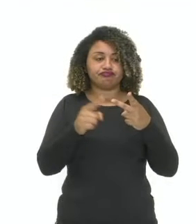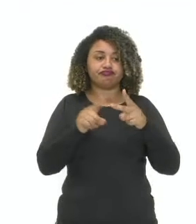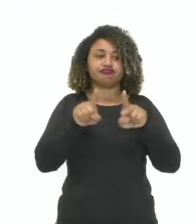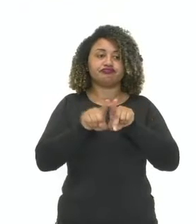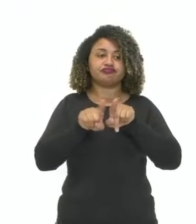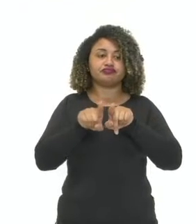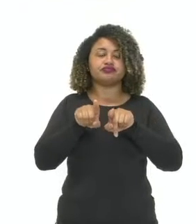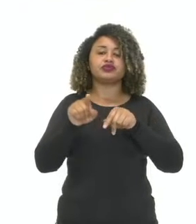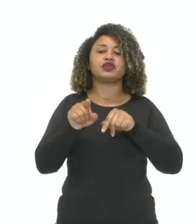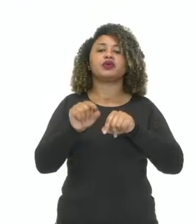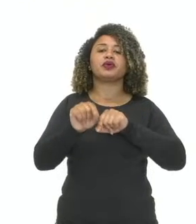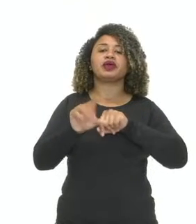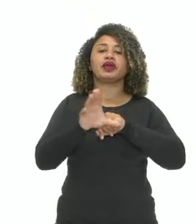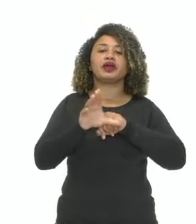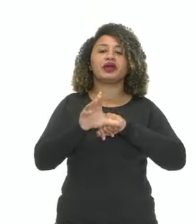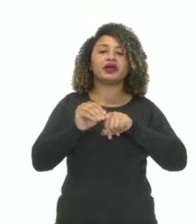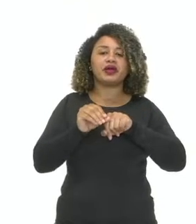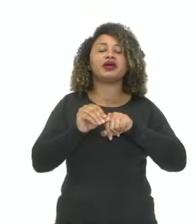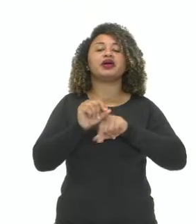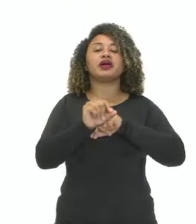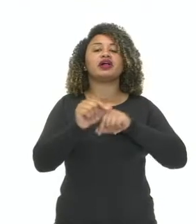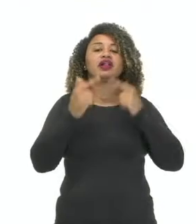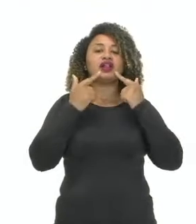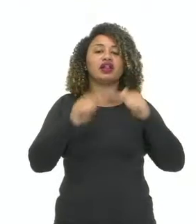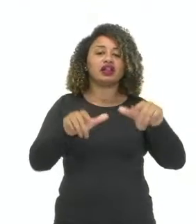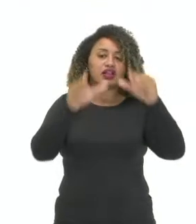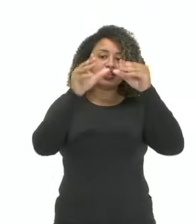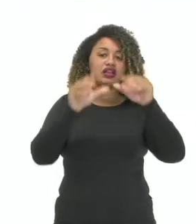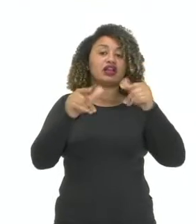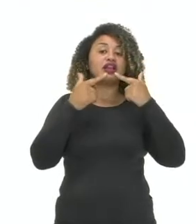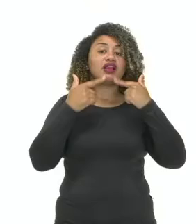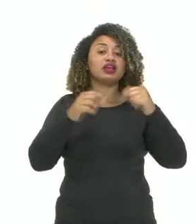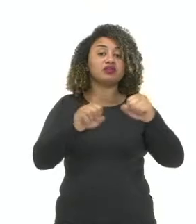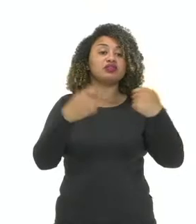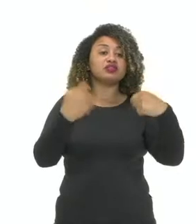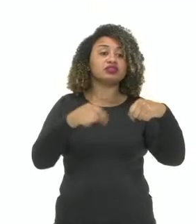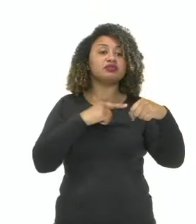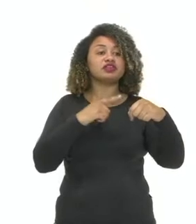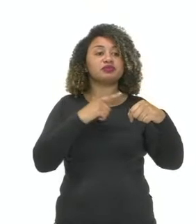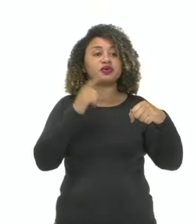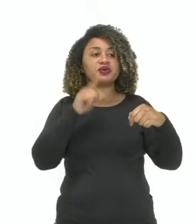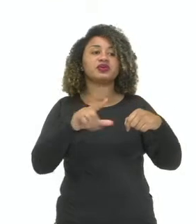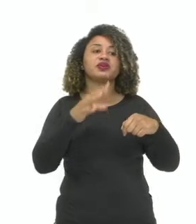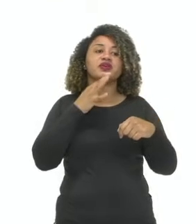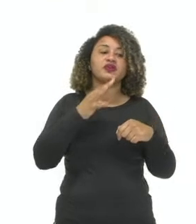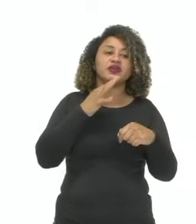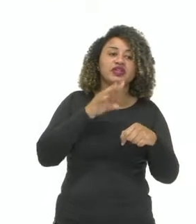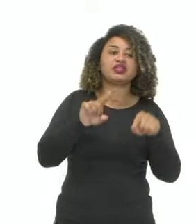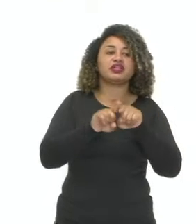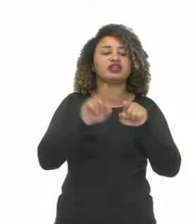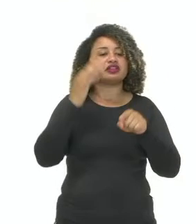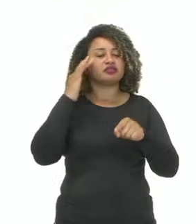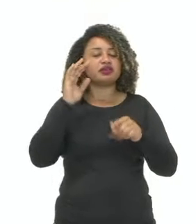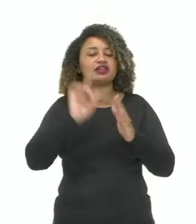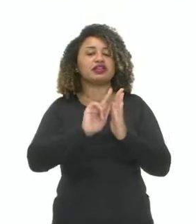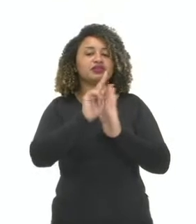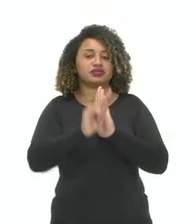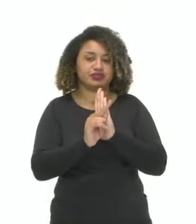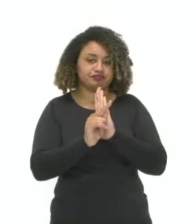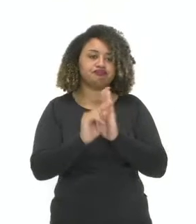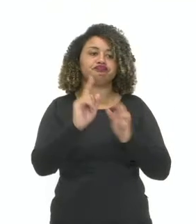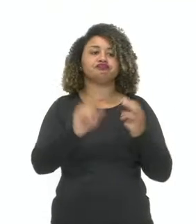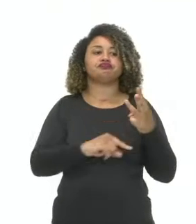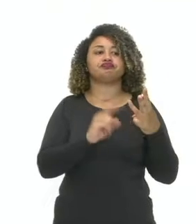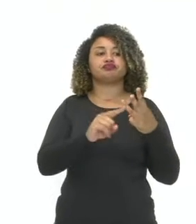do conhecimento linguístico necessário para a compreensão e produção do gênero estudado. Compreender o vocabulário